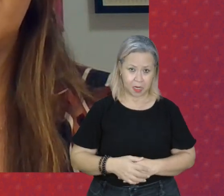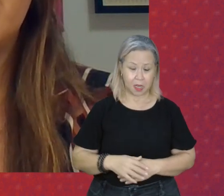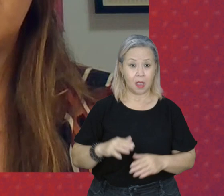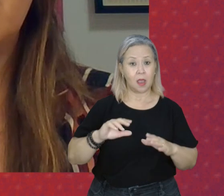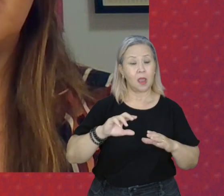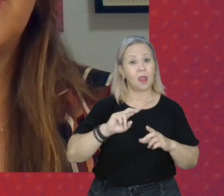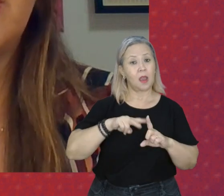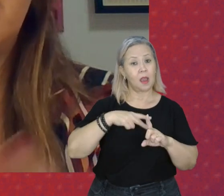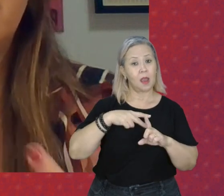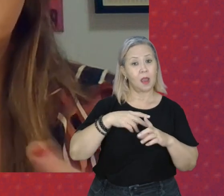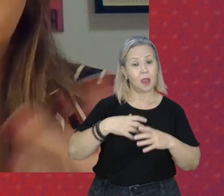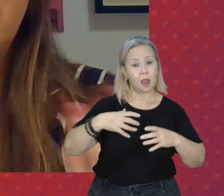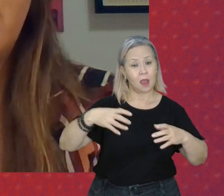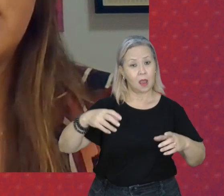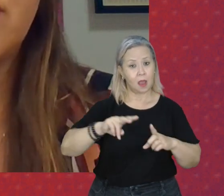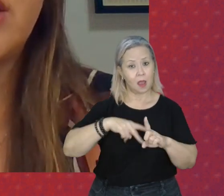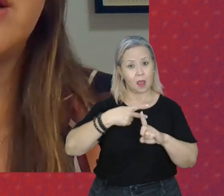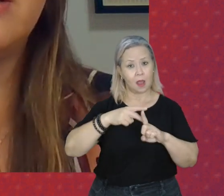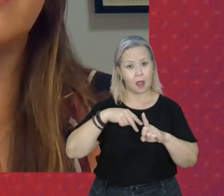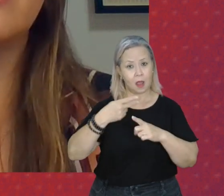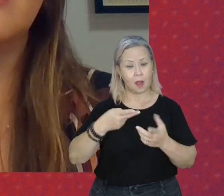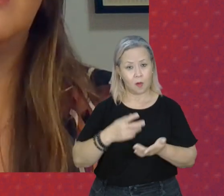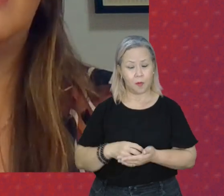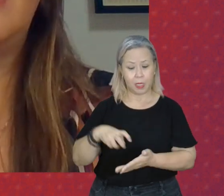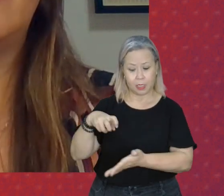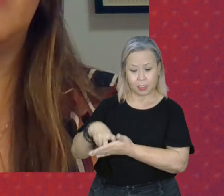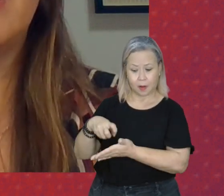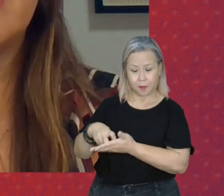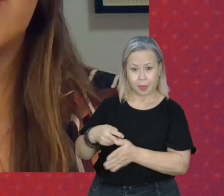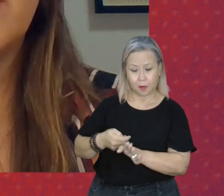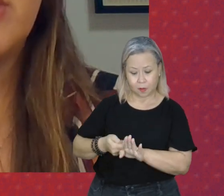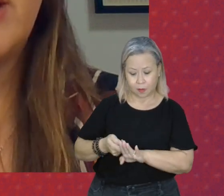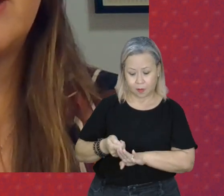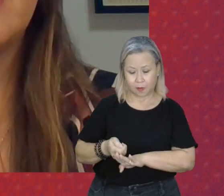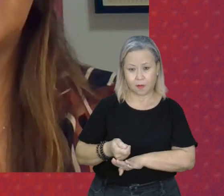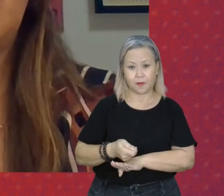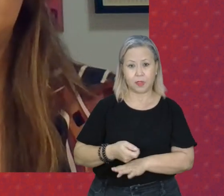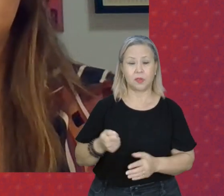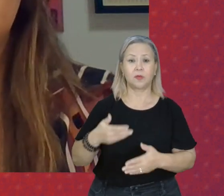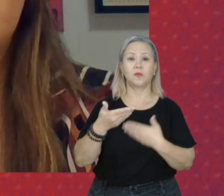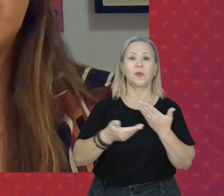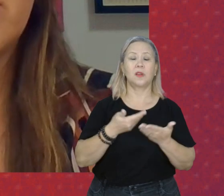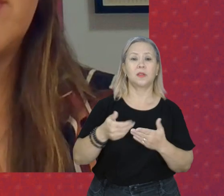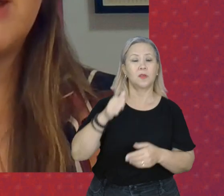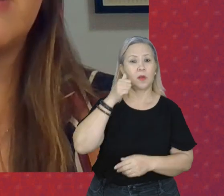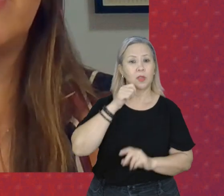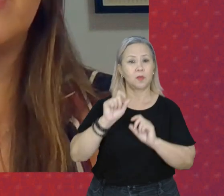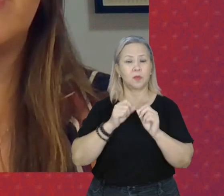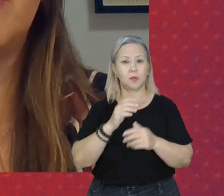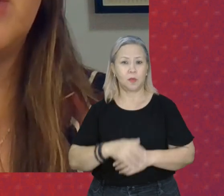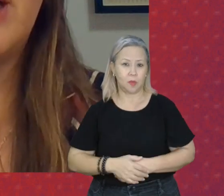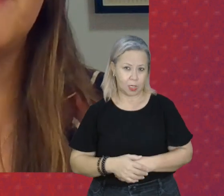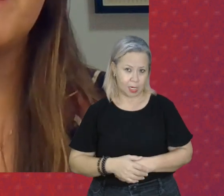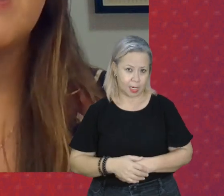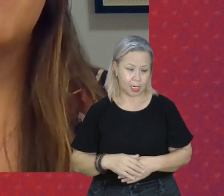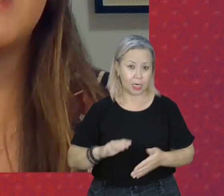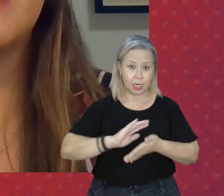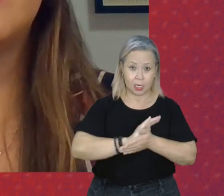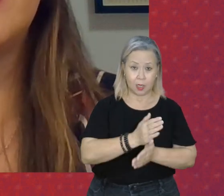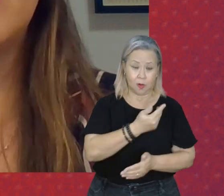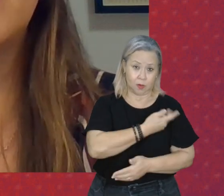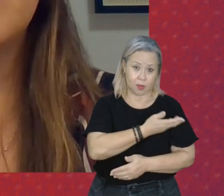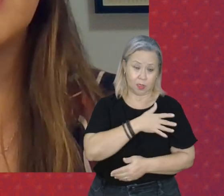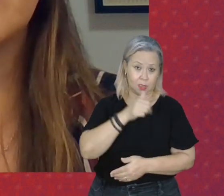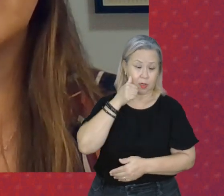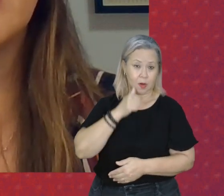quando são divulgadas fake news com relação às mulheres, que envolve menosprezo ou discriminação à condição da mulher,